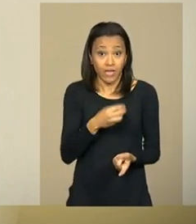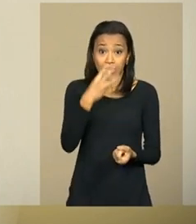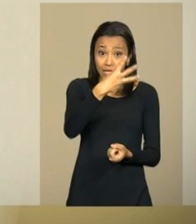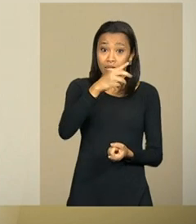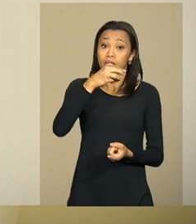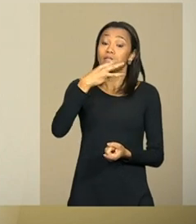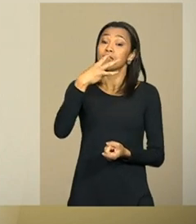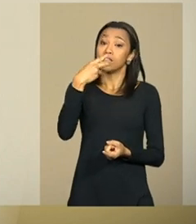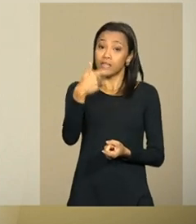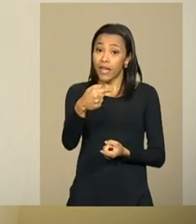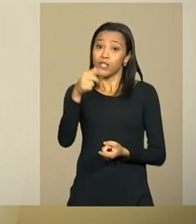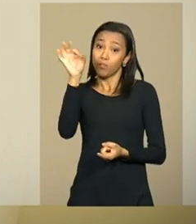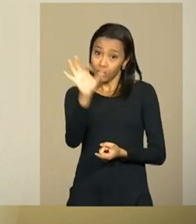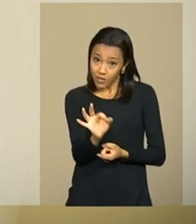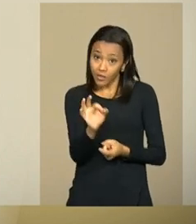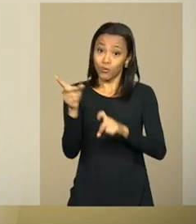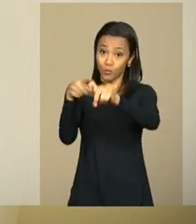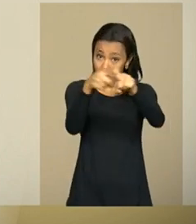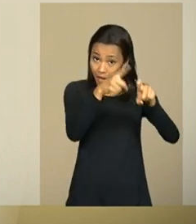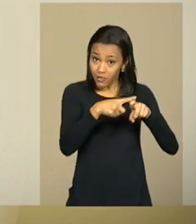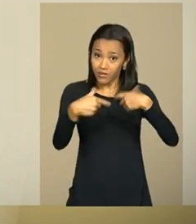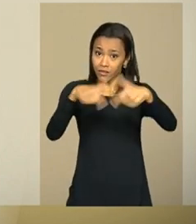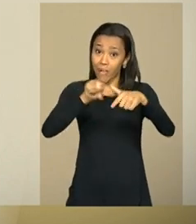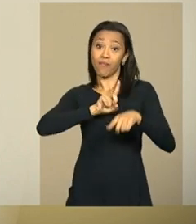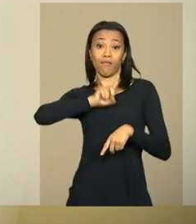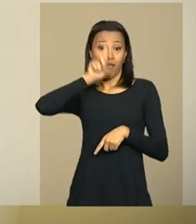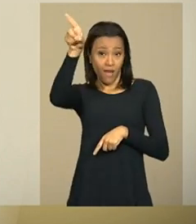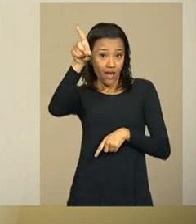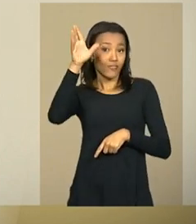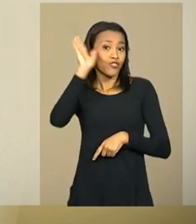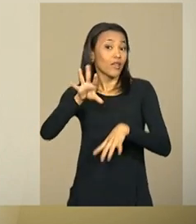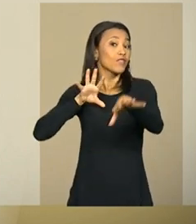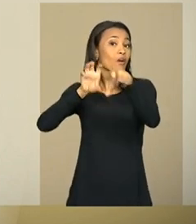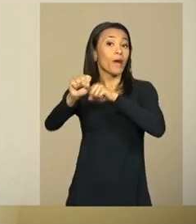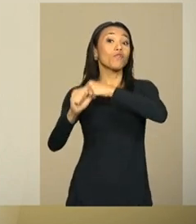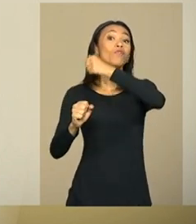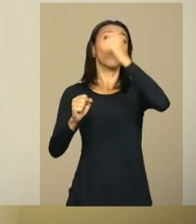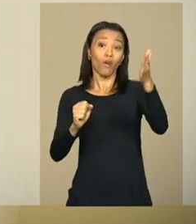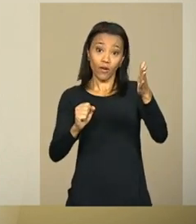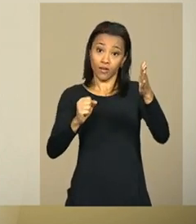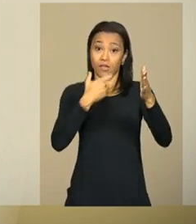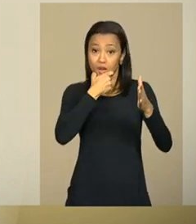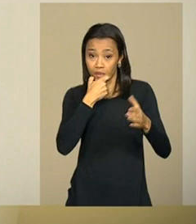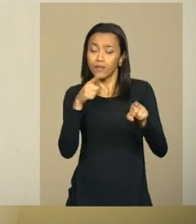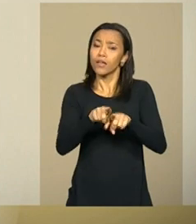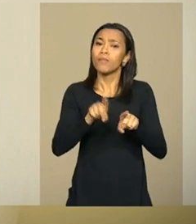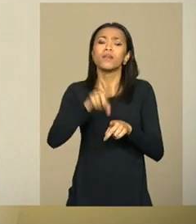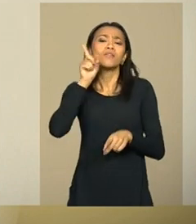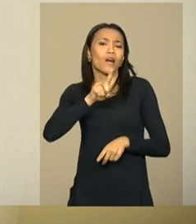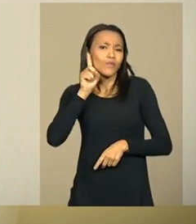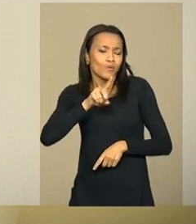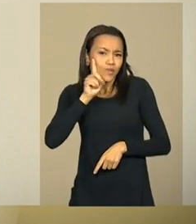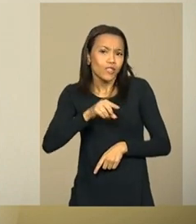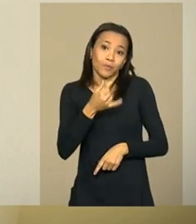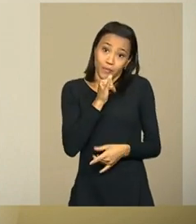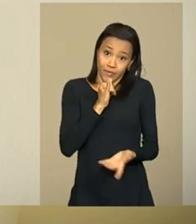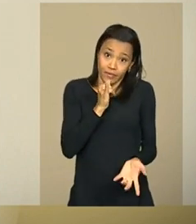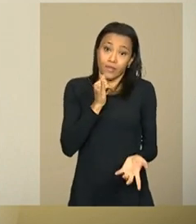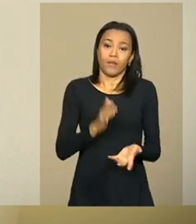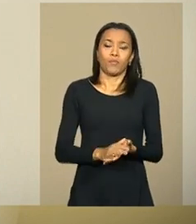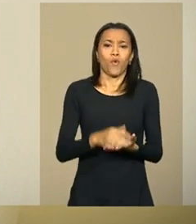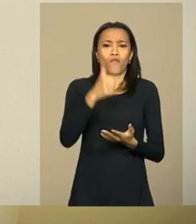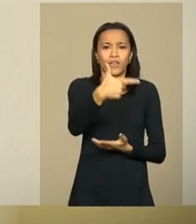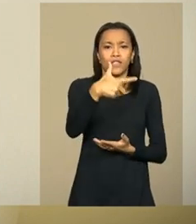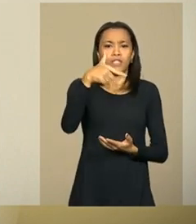37% dos médicos que trabalham lá se formaram no exterior nos Estados Unidos Por exemplo onde